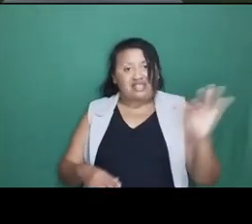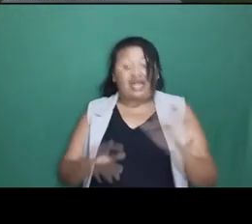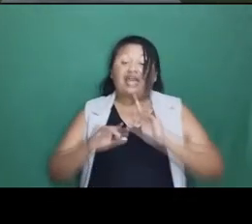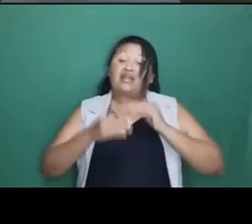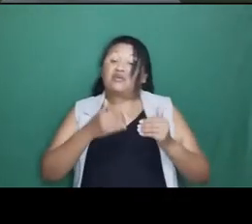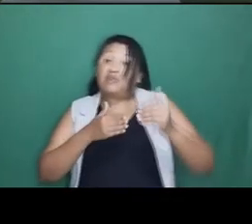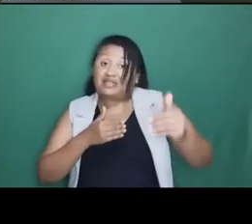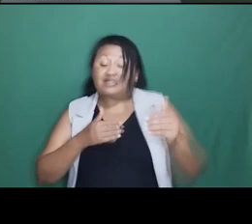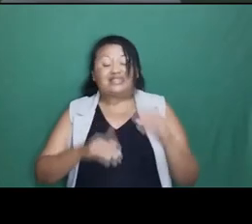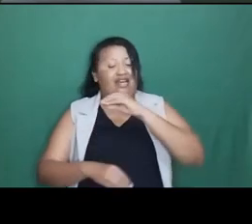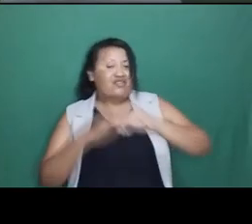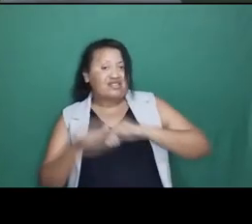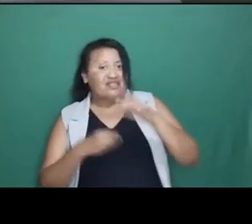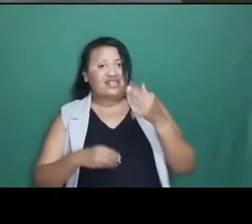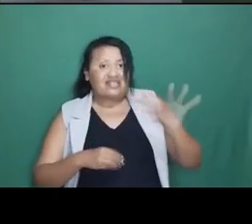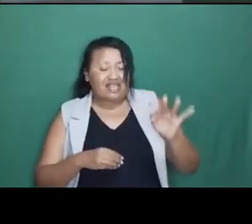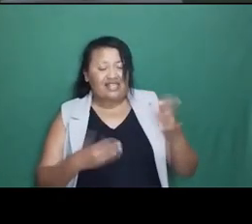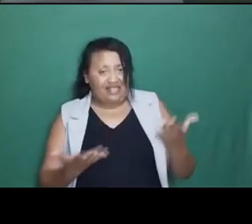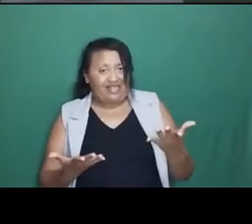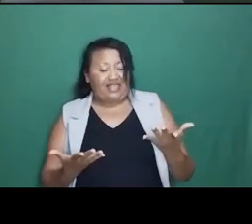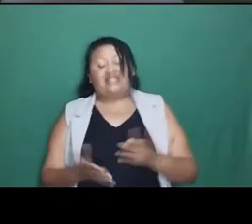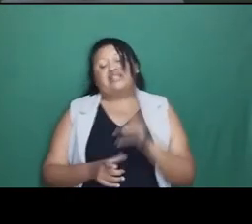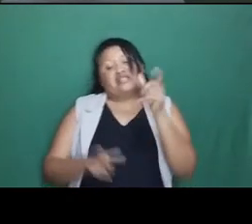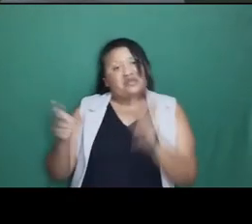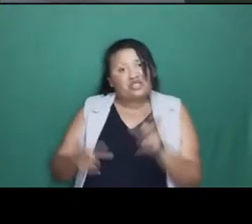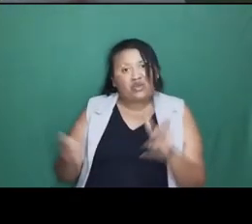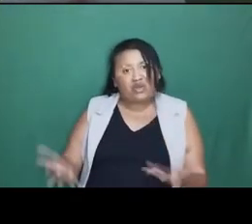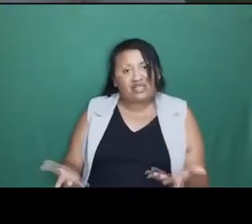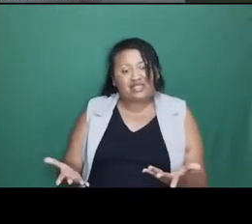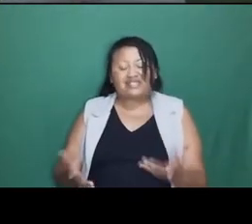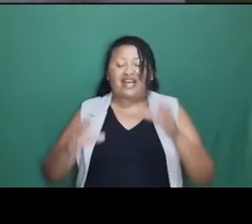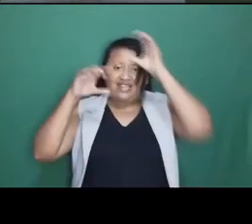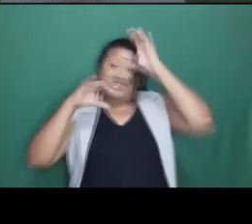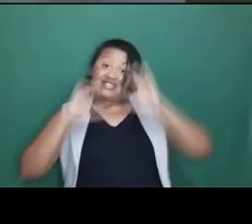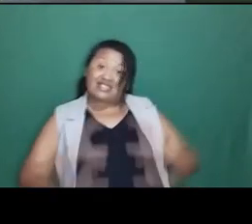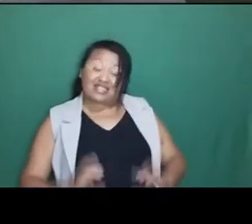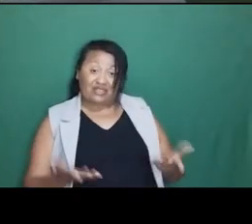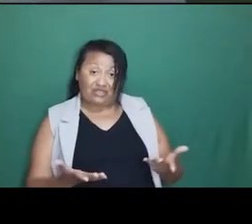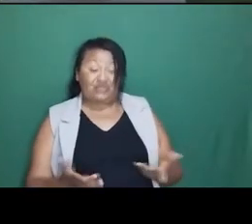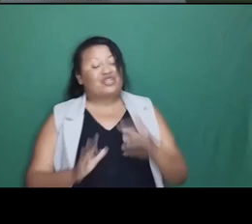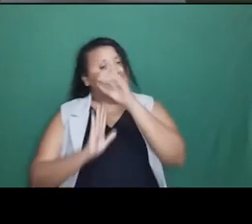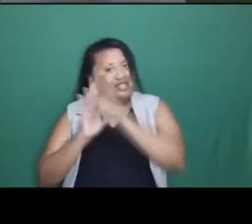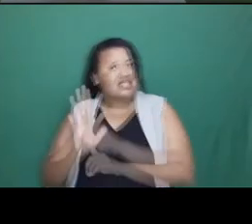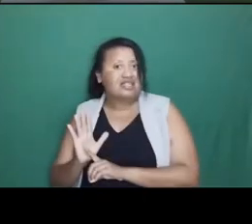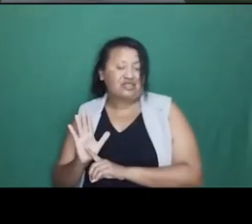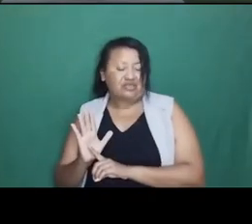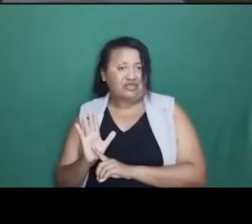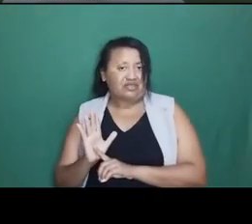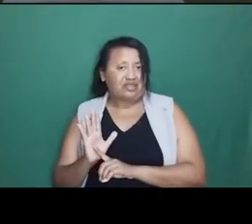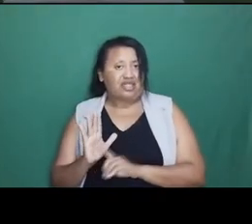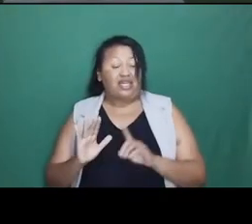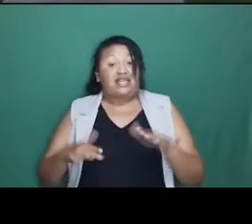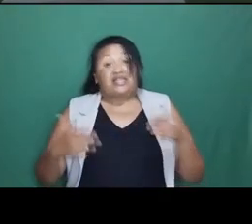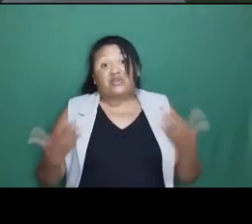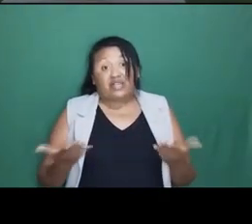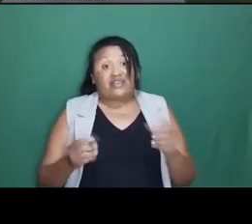a partir da revolução sujeitos cidadãos de direito né que